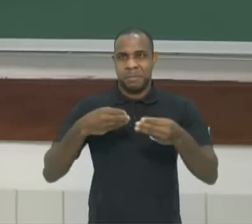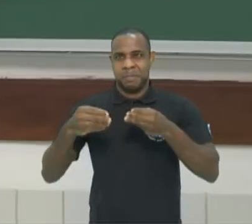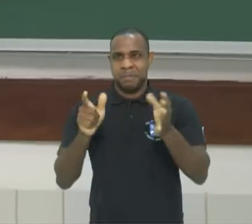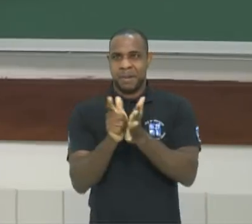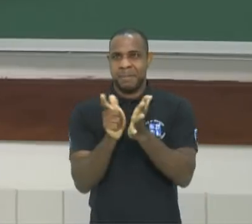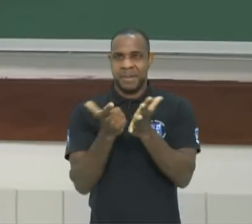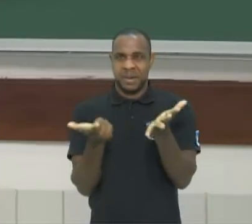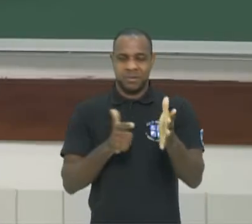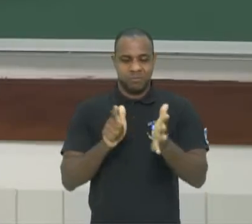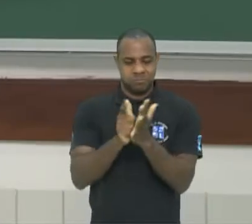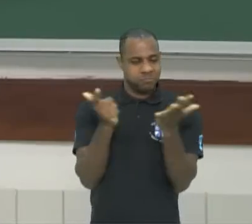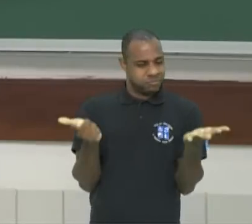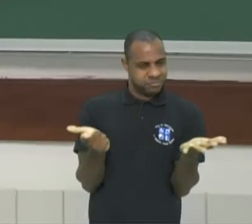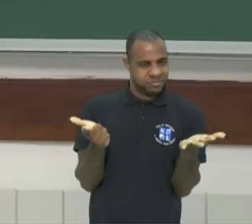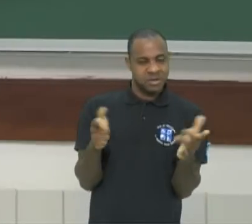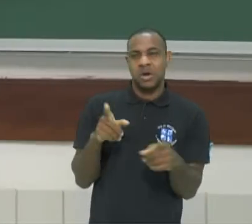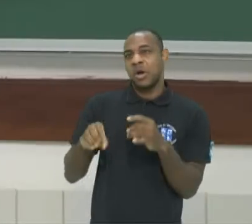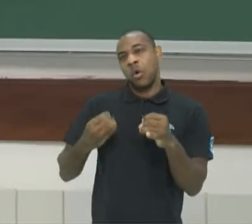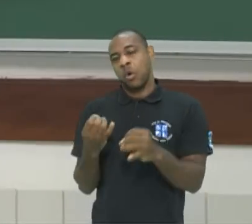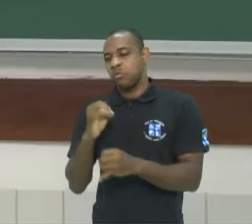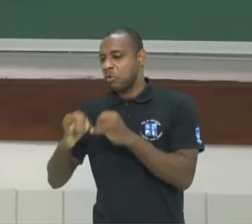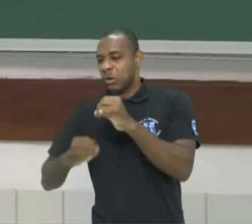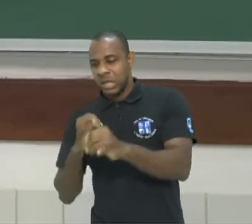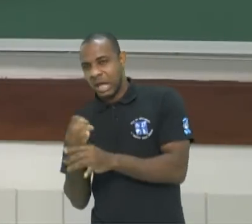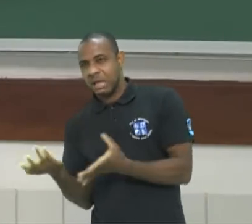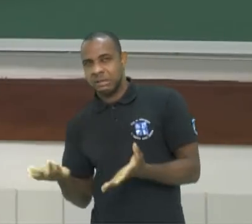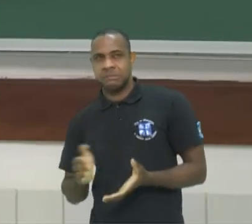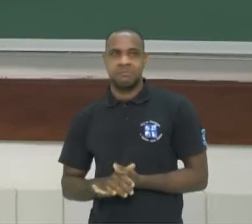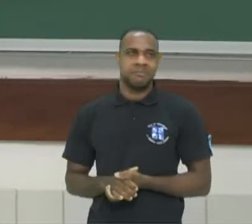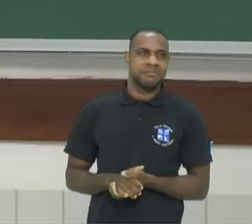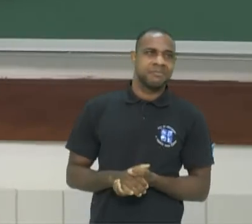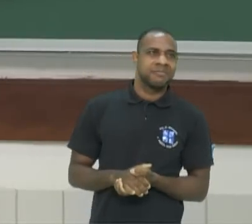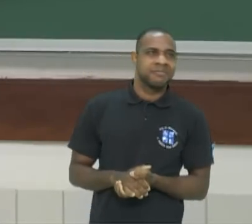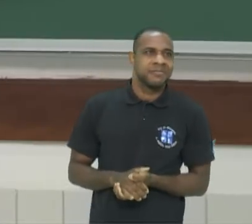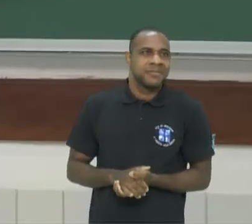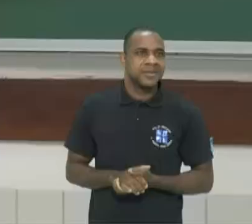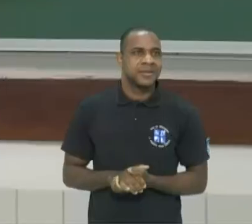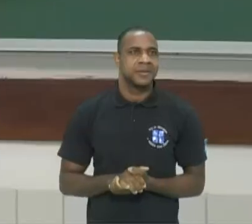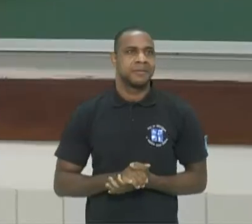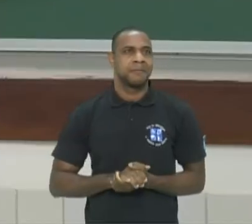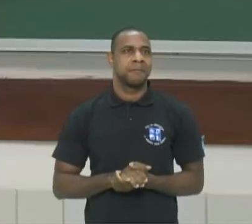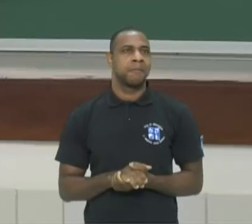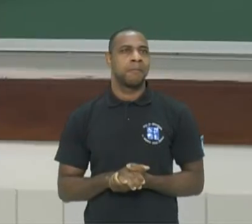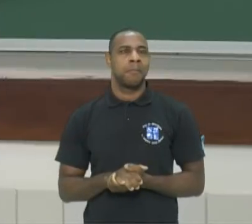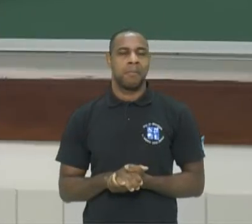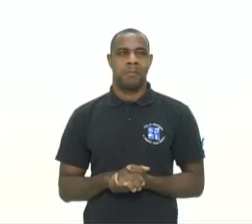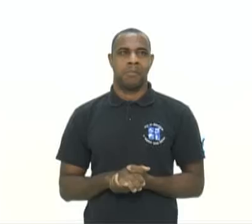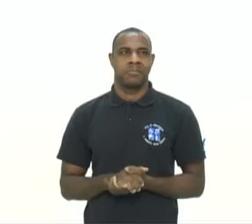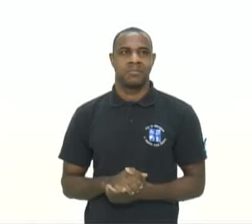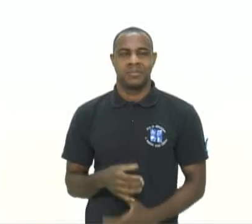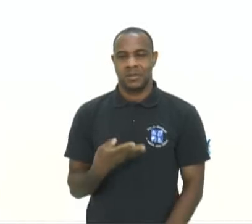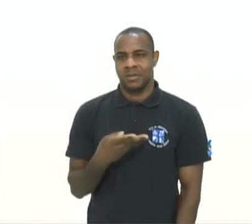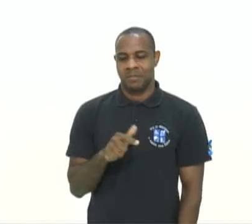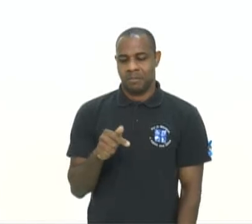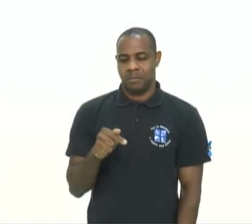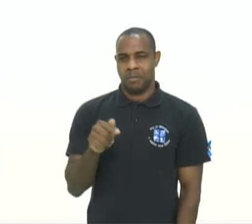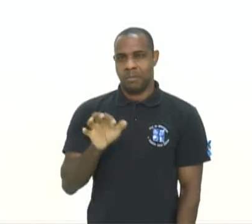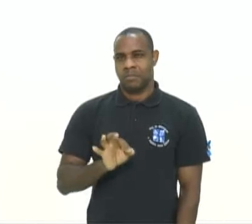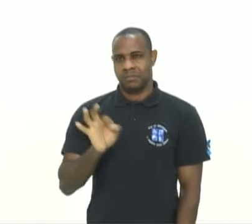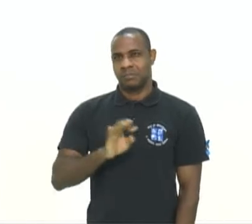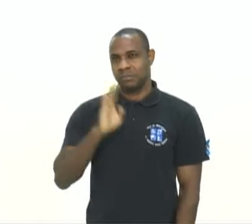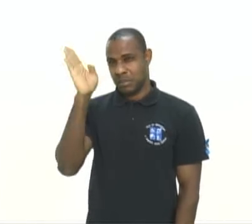a atenção, a coisa acontece. Perfeito? E a gente acaba, então, visualizando e vendo. 47%